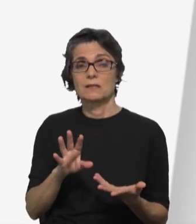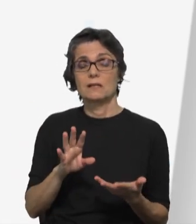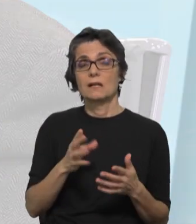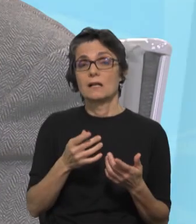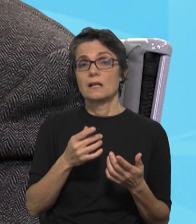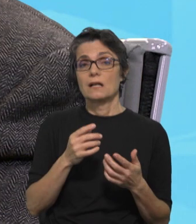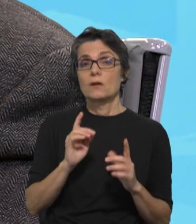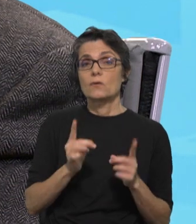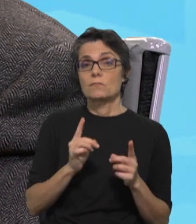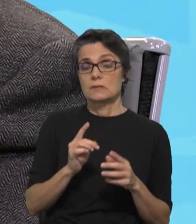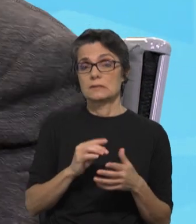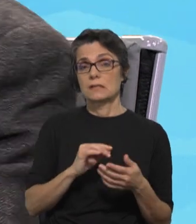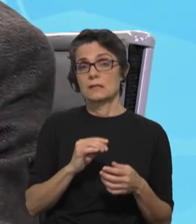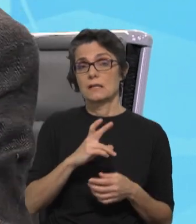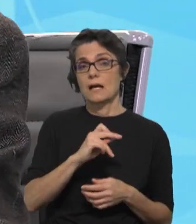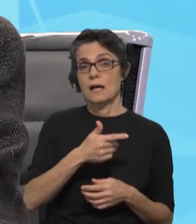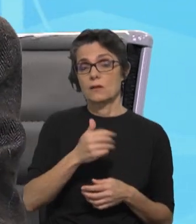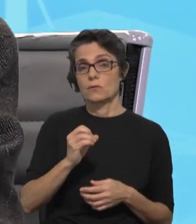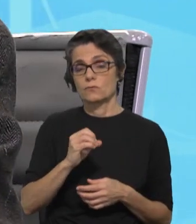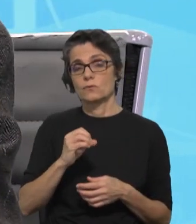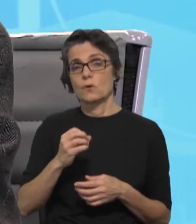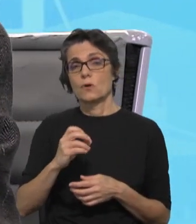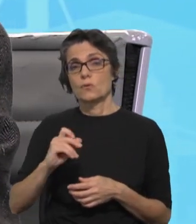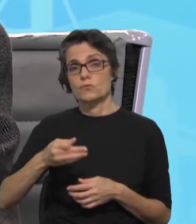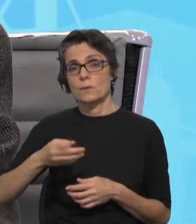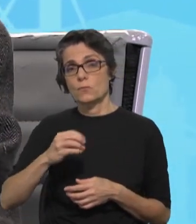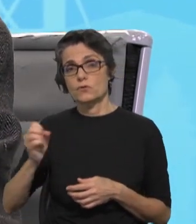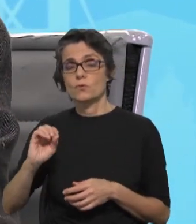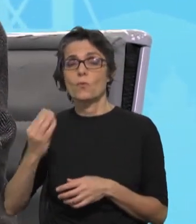dos Apóstolos, ou começar por esta primeira carta de São